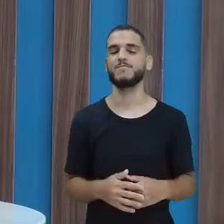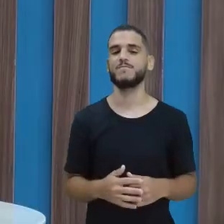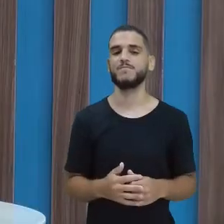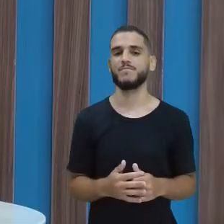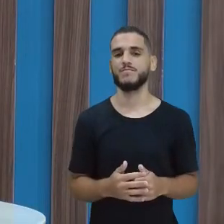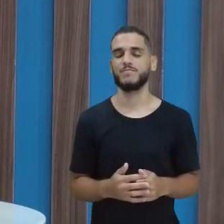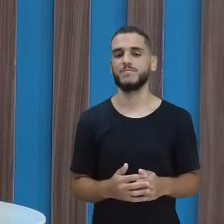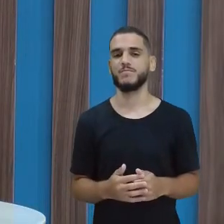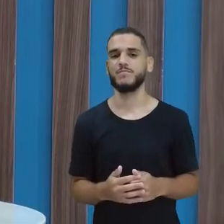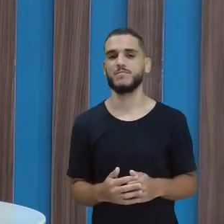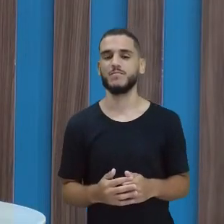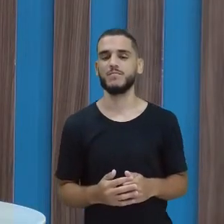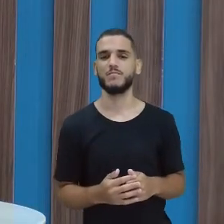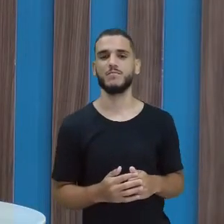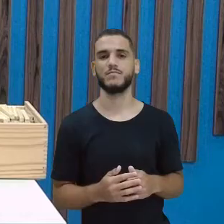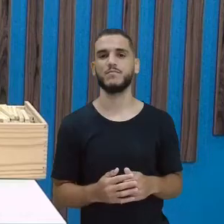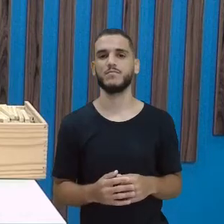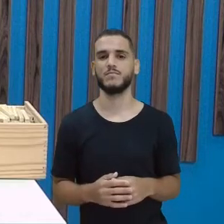Verdade, professora Verônica.